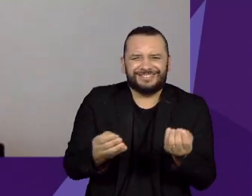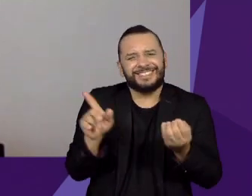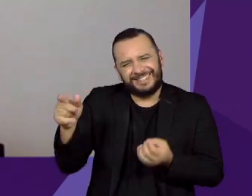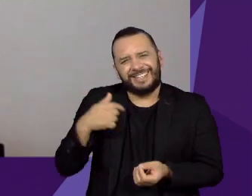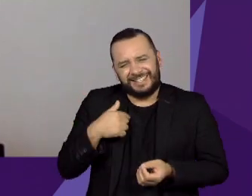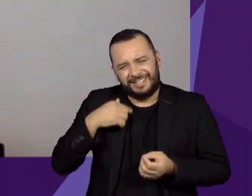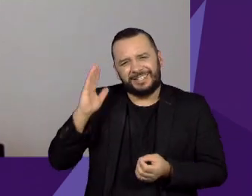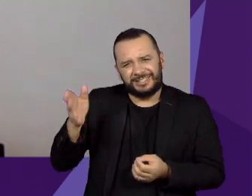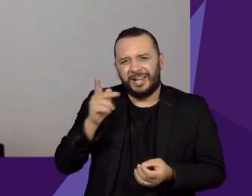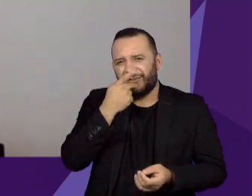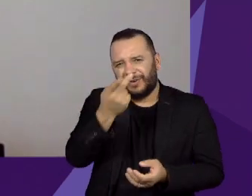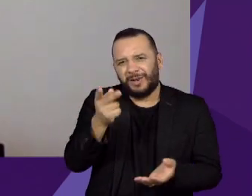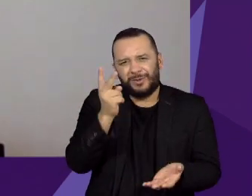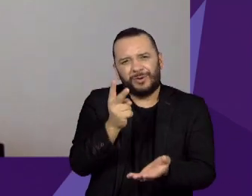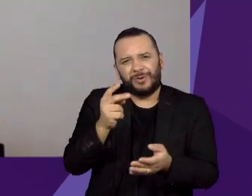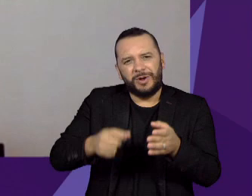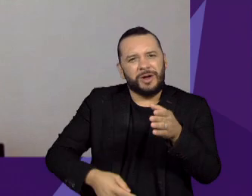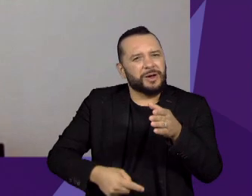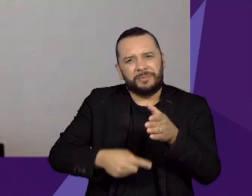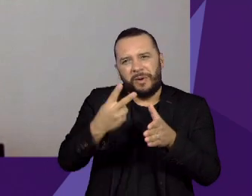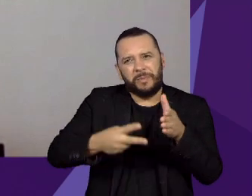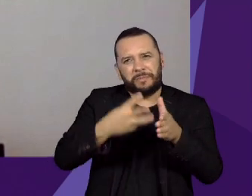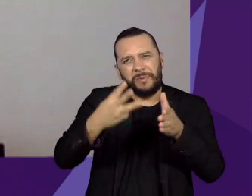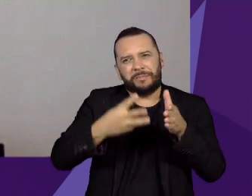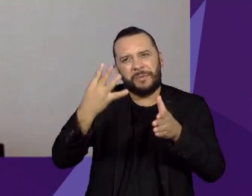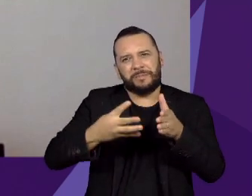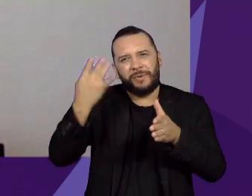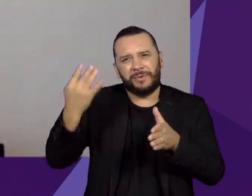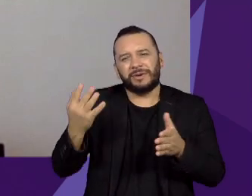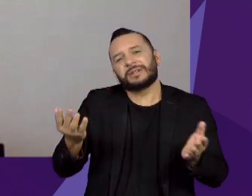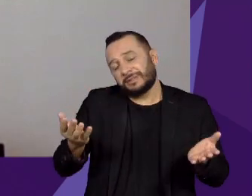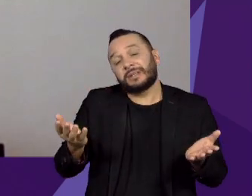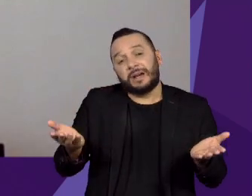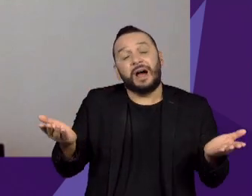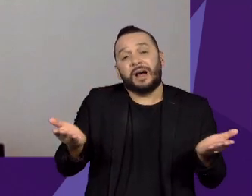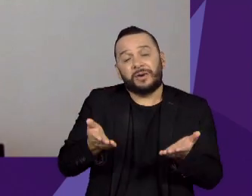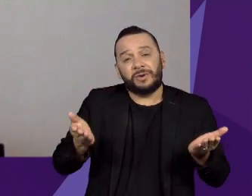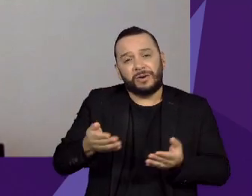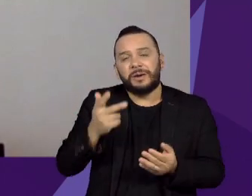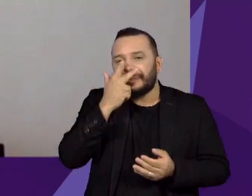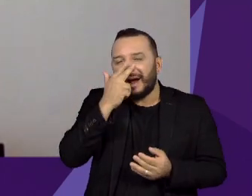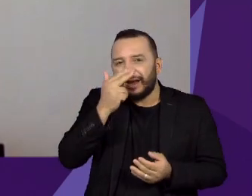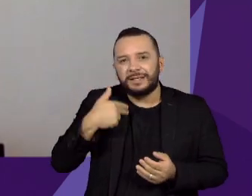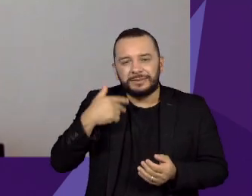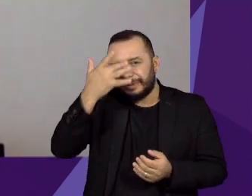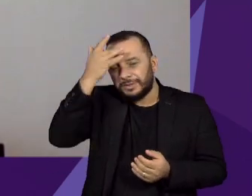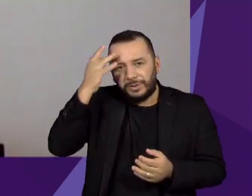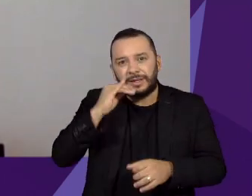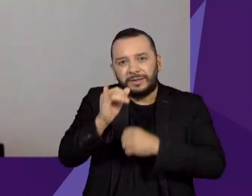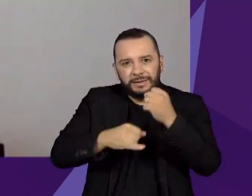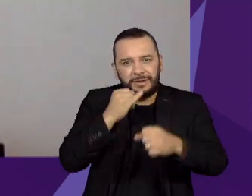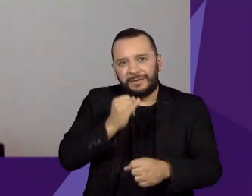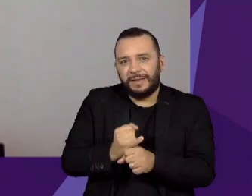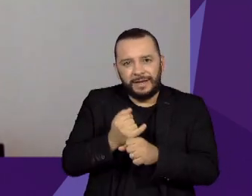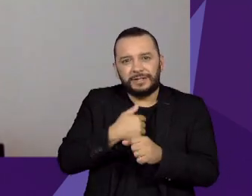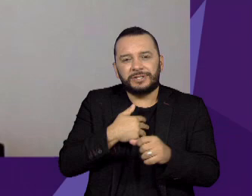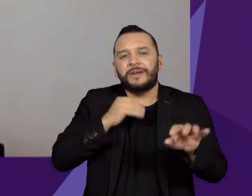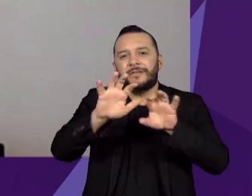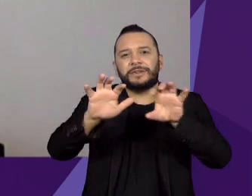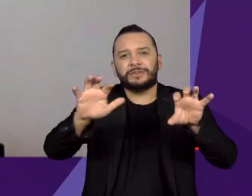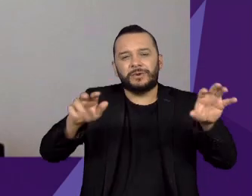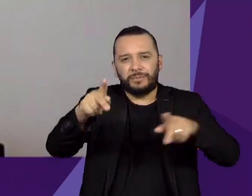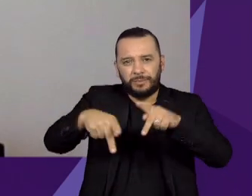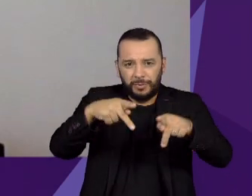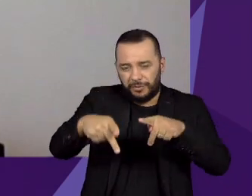nessa linha. Mas me parece que essa nem os robôs da internet conseguiram plantar na consciência dos brasileiros que